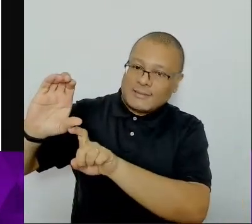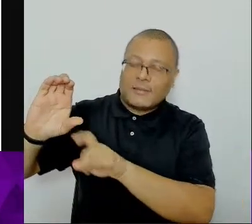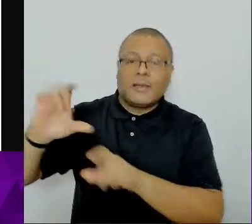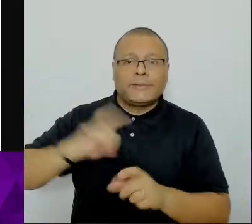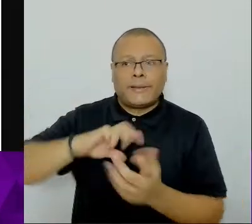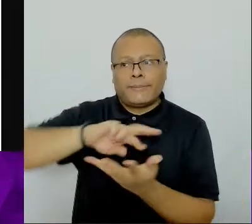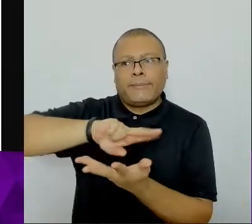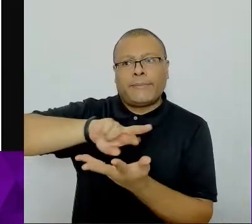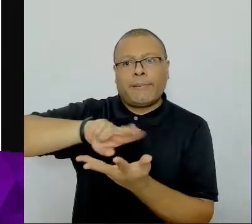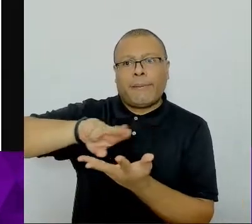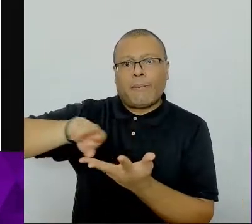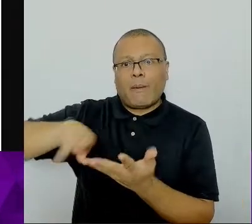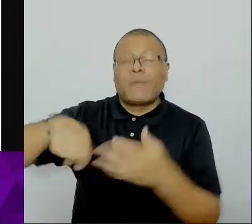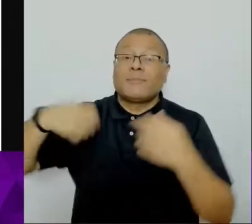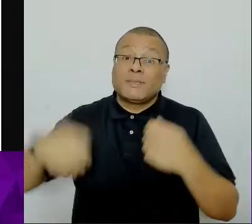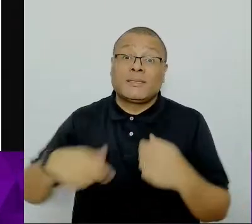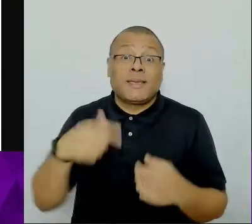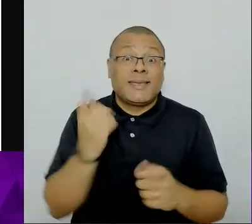sendo dito em voz.